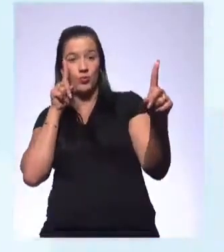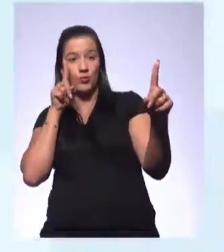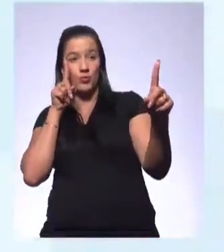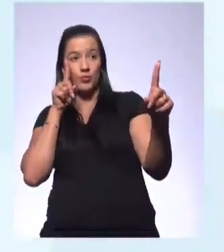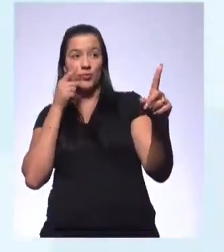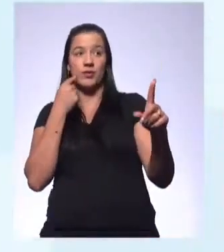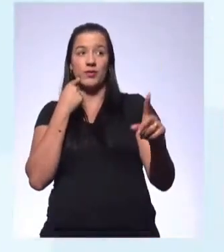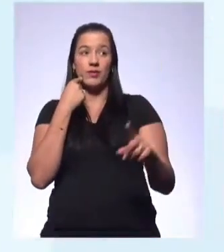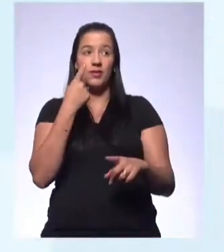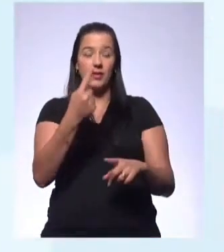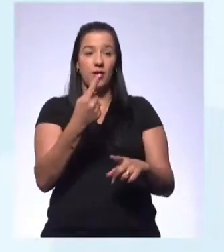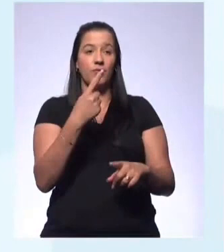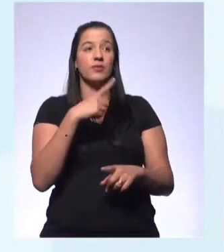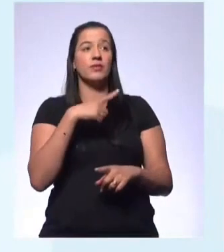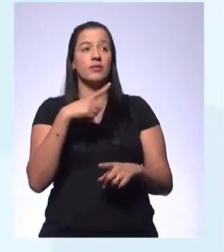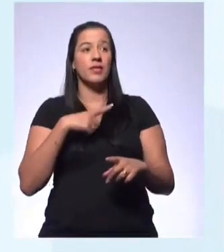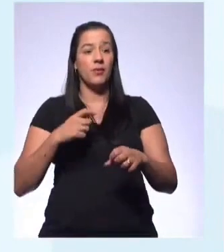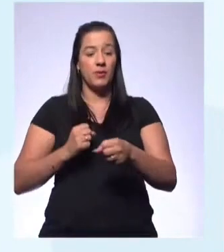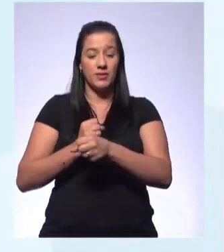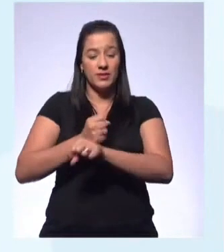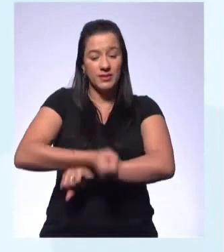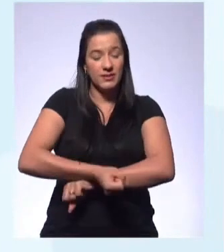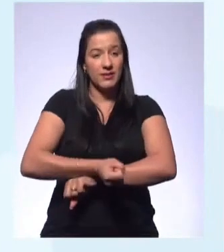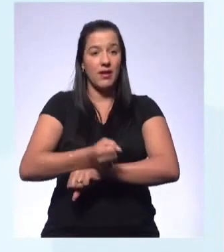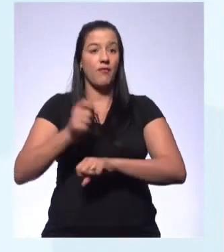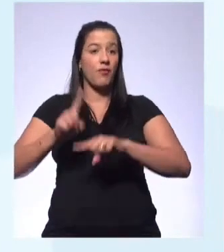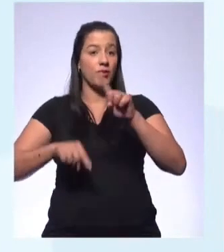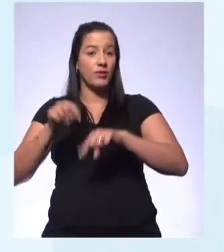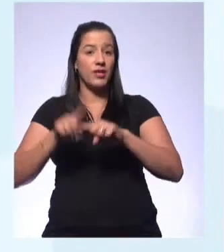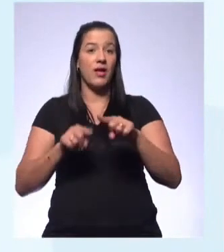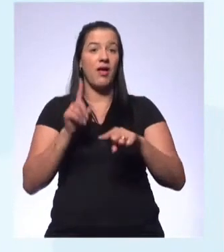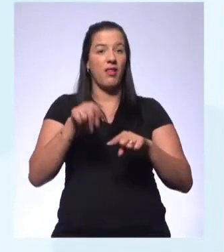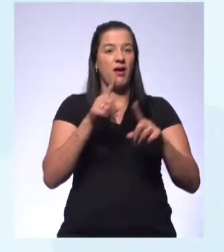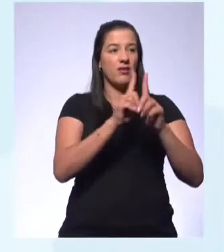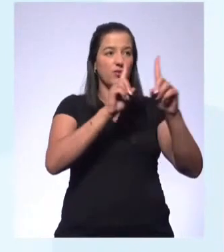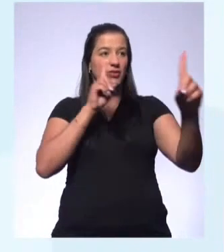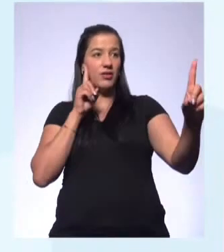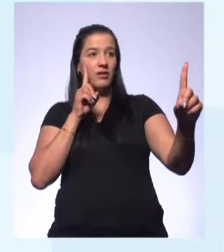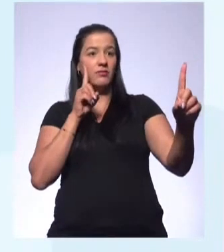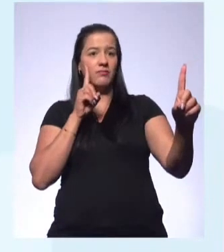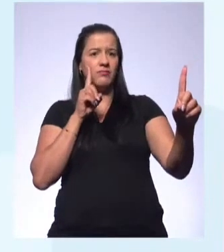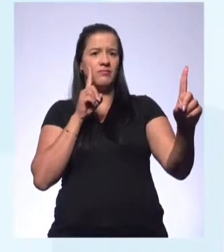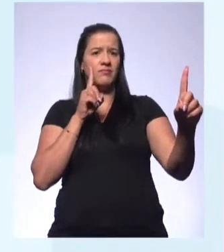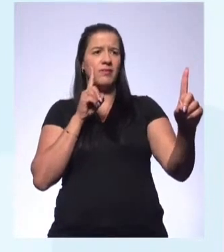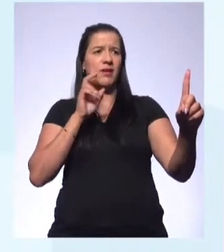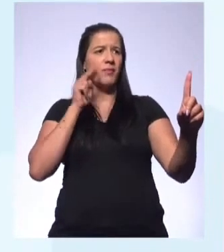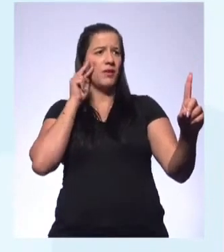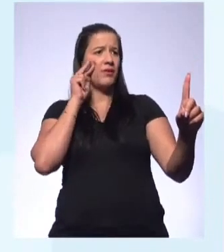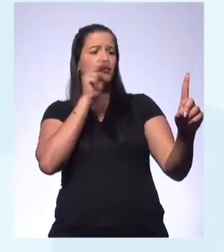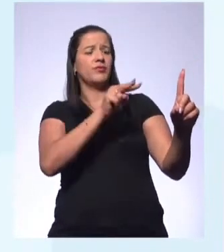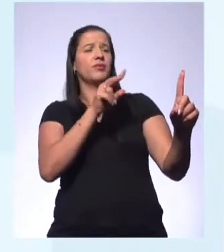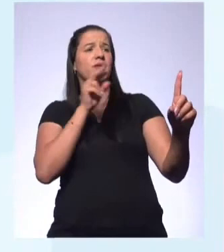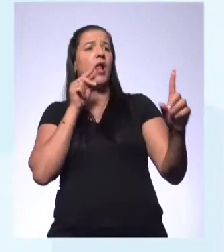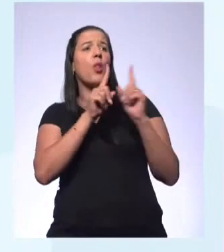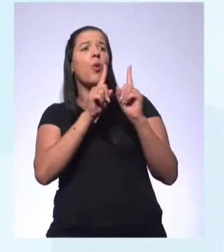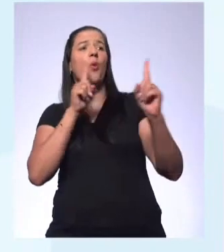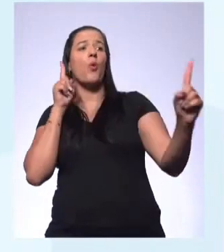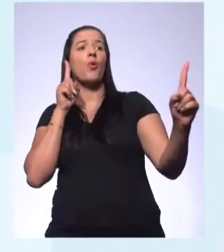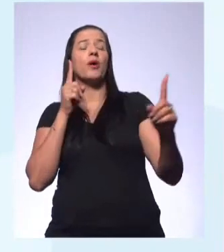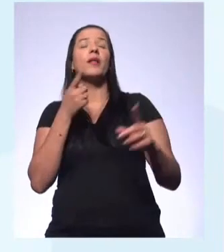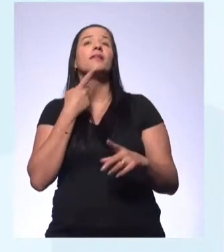Distante. Se eu tenho uma mulher escrava, uma mulher objeto, essa mulher é distante. Quando o cara tá lá olhando para a mulher tá longe dele. O